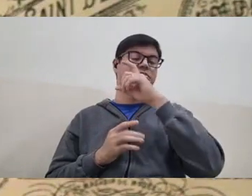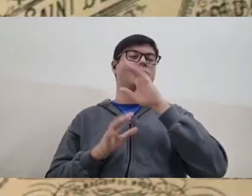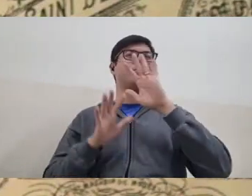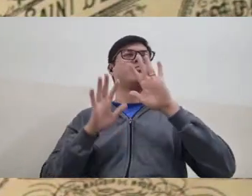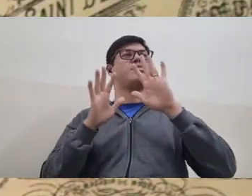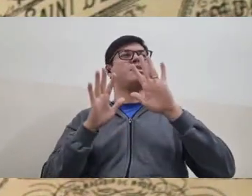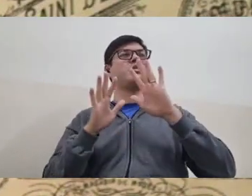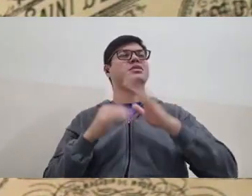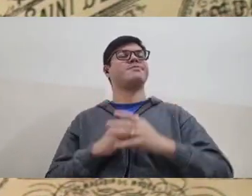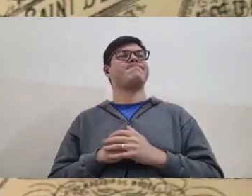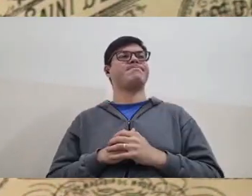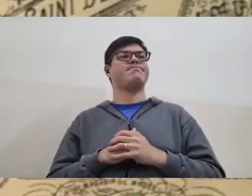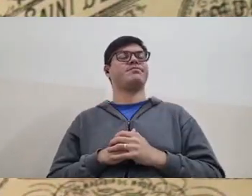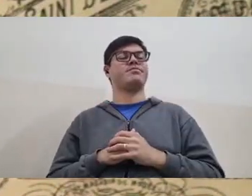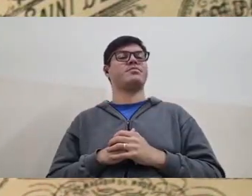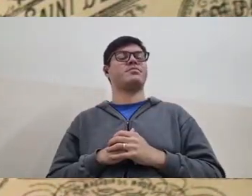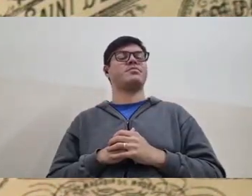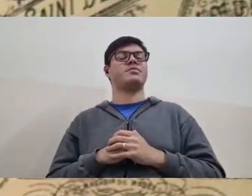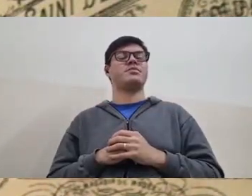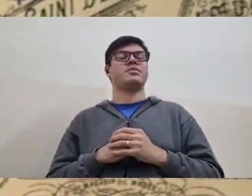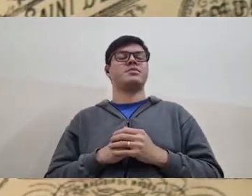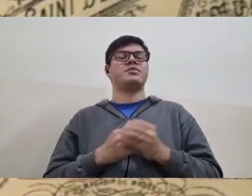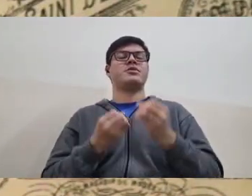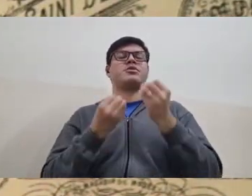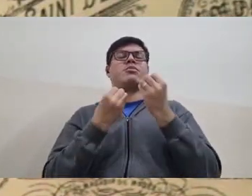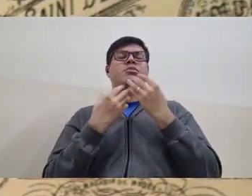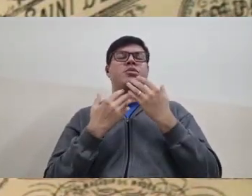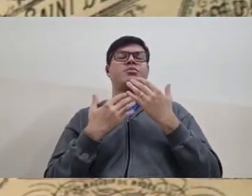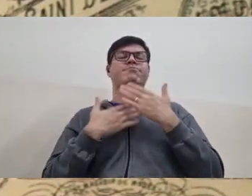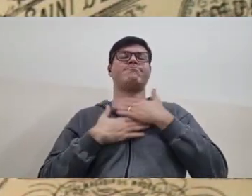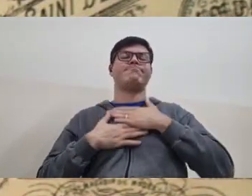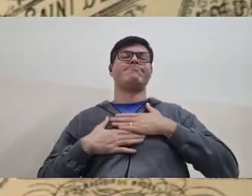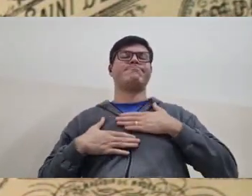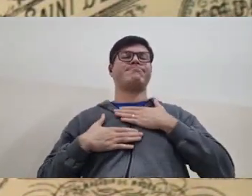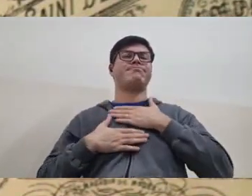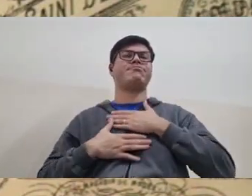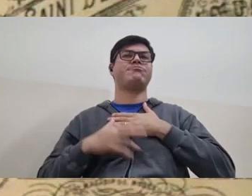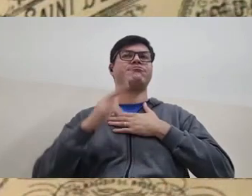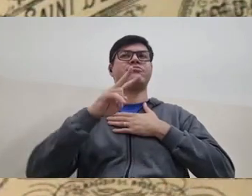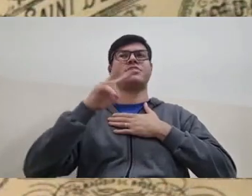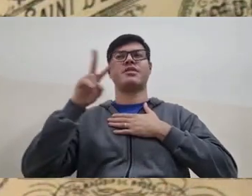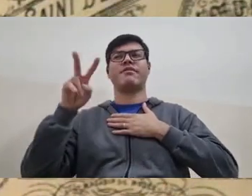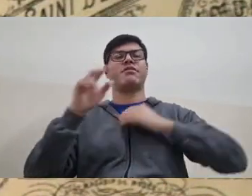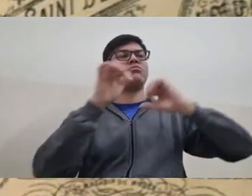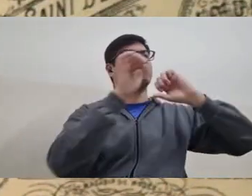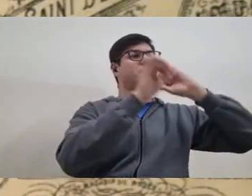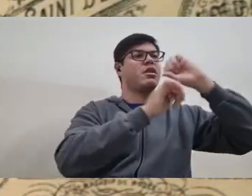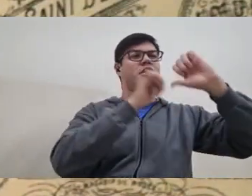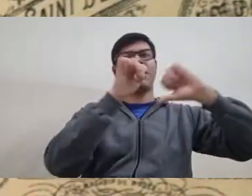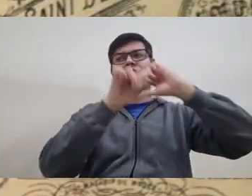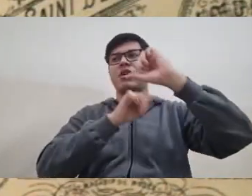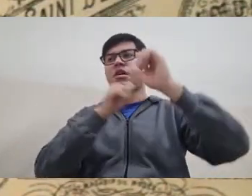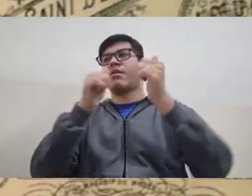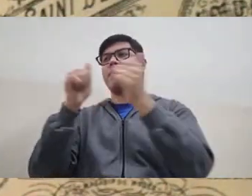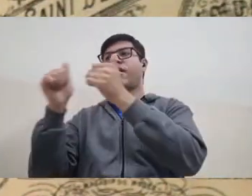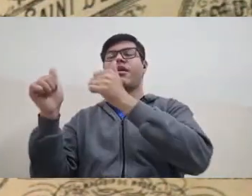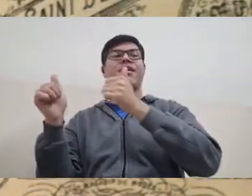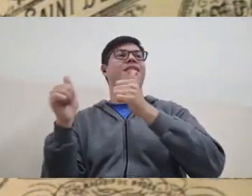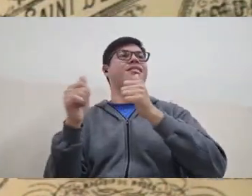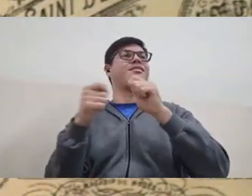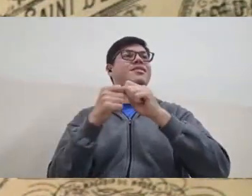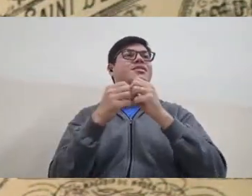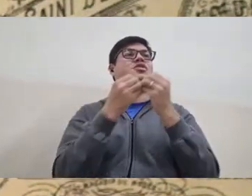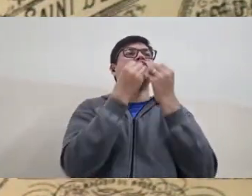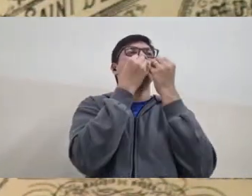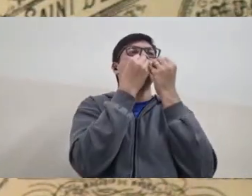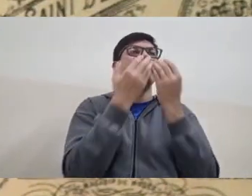só que é o que eu falei. Recompensa muito a hora que a gente vê mudanças, é a hora que a gente consegue fazer o